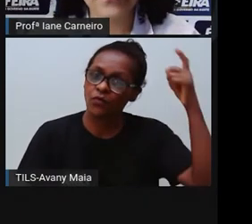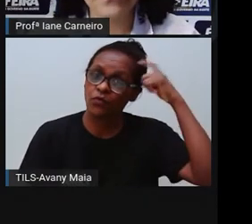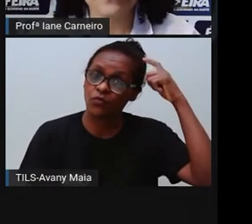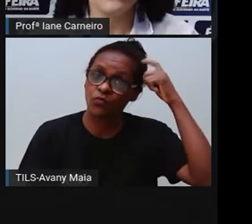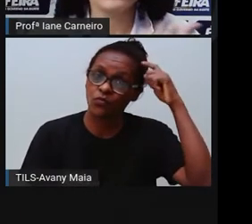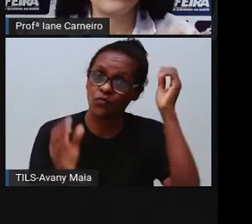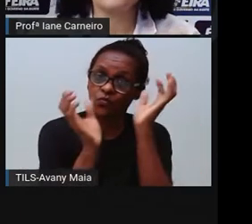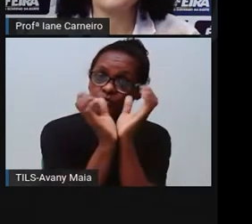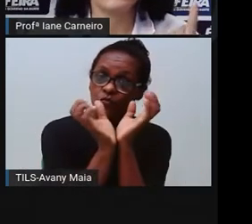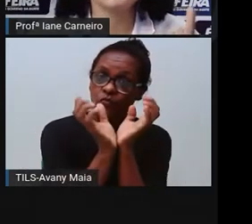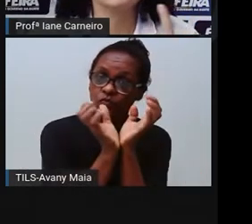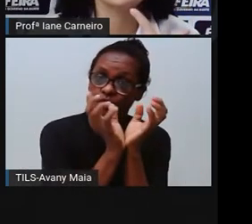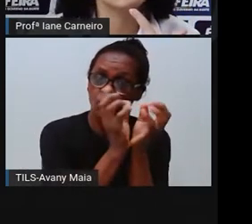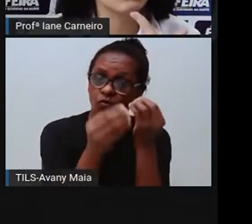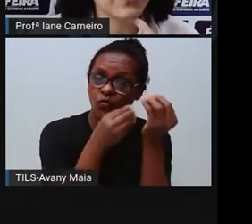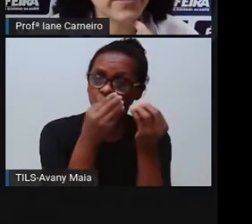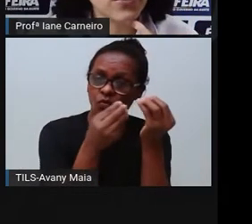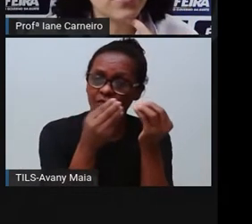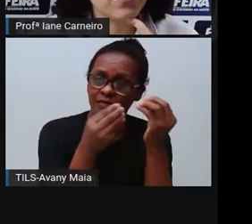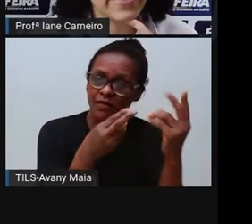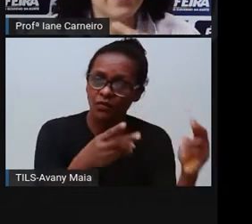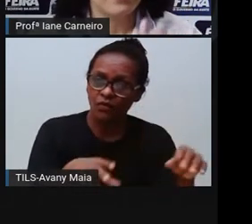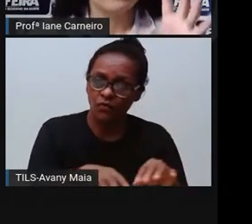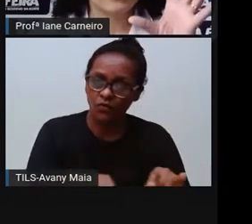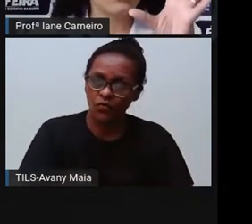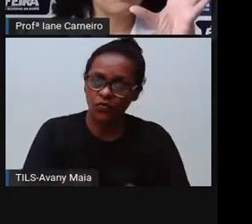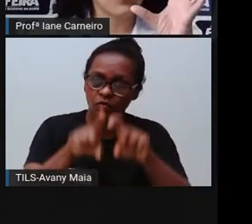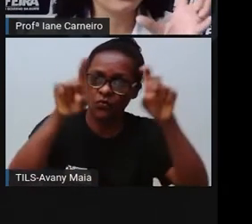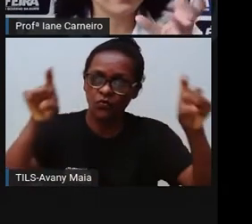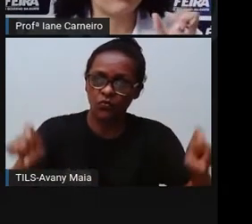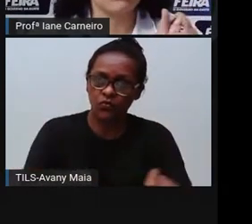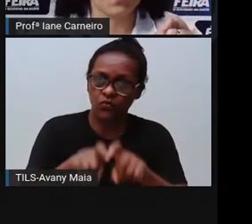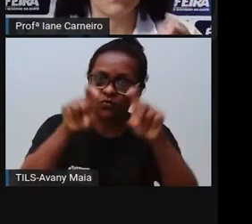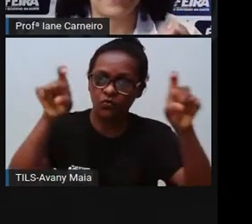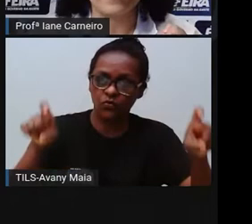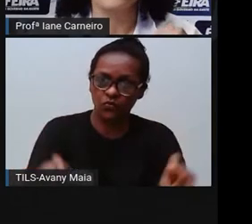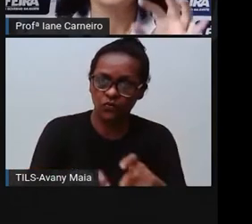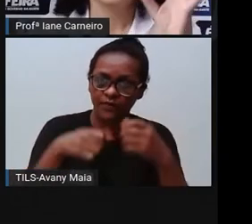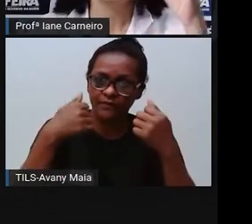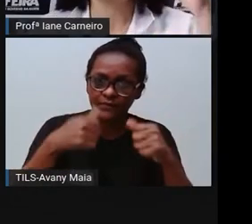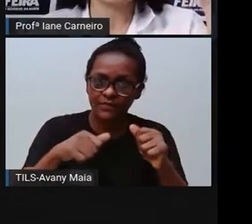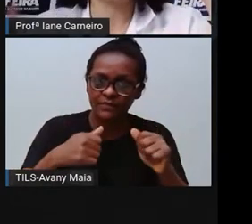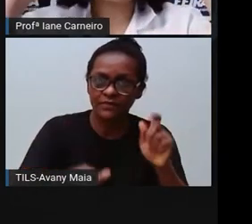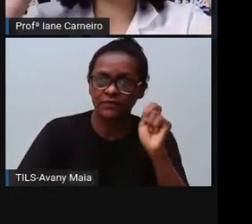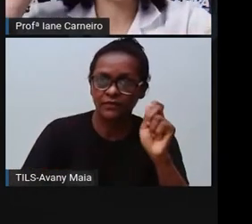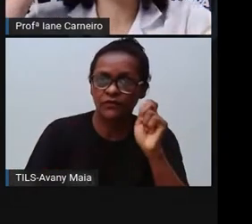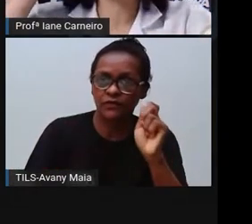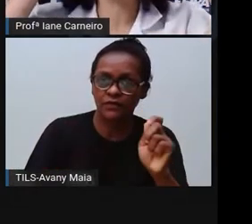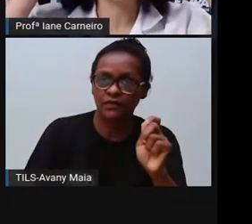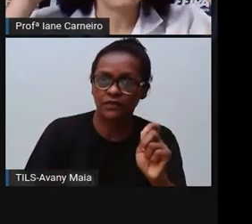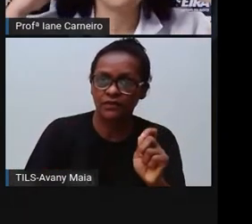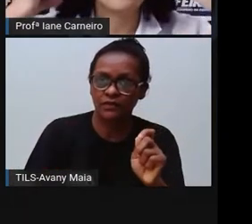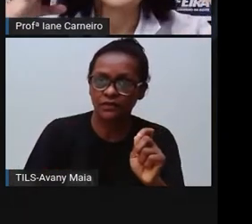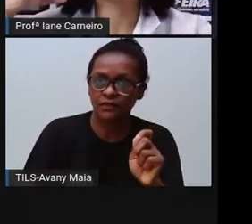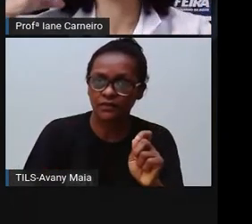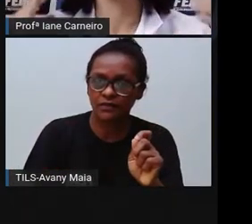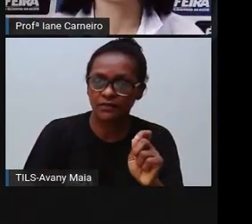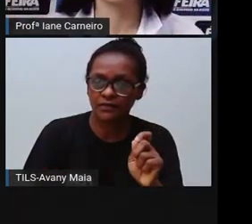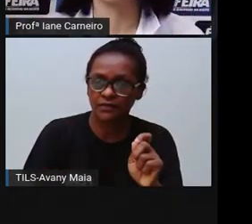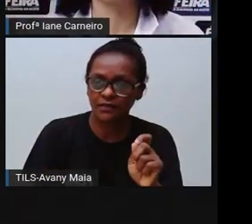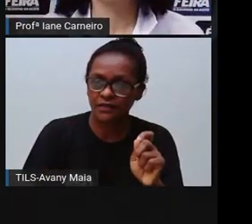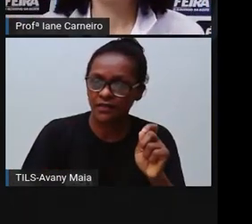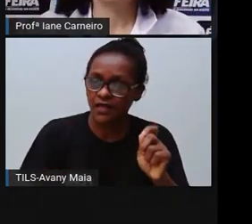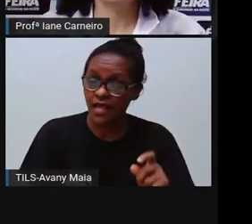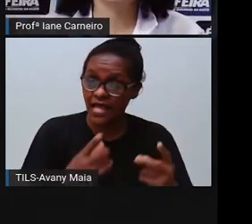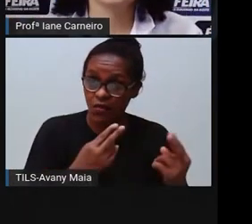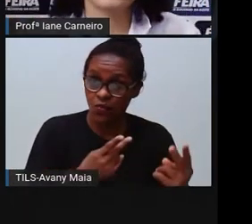cérebro da gente é como se fosse um computador, né? Sobre a importância de dormir bem. O cérebro da gente é como se fosse uma máquina, um